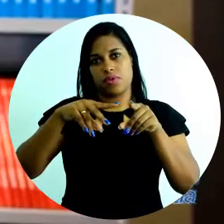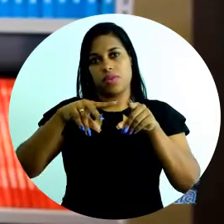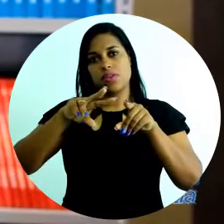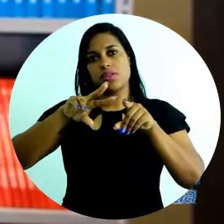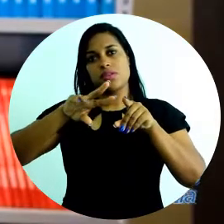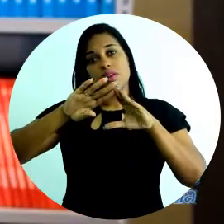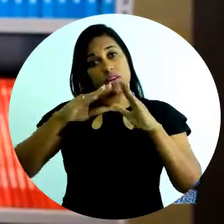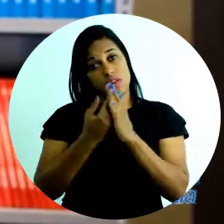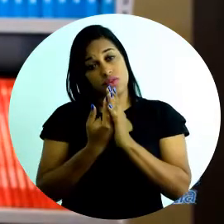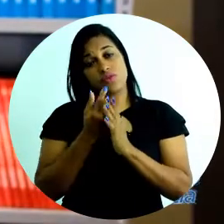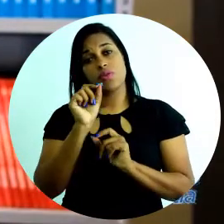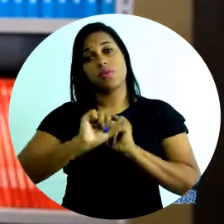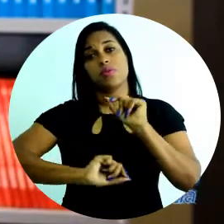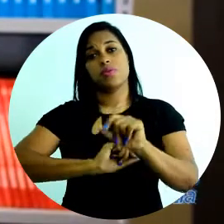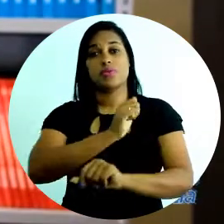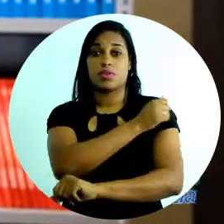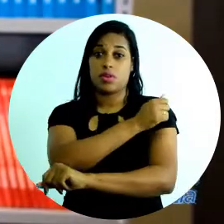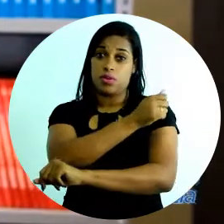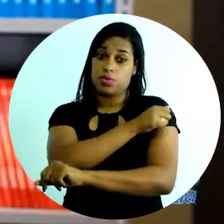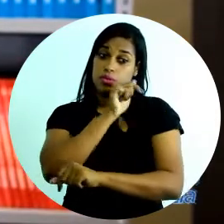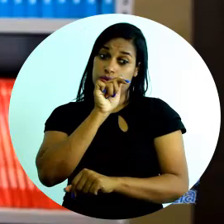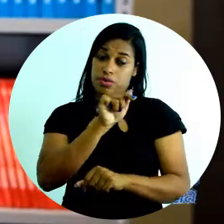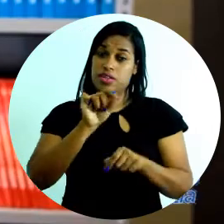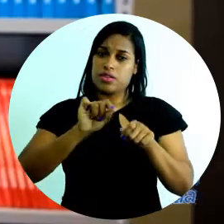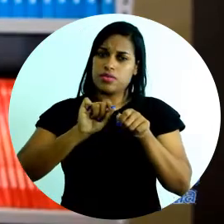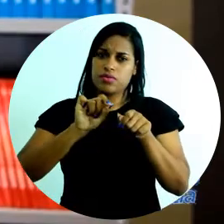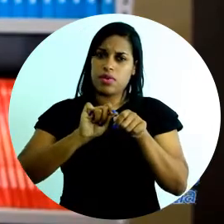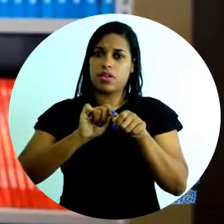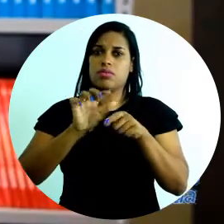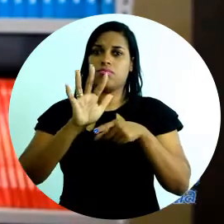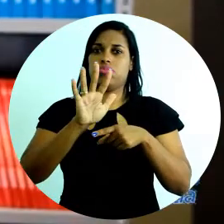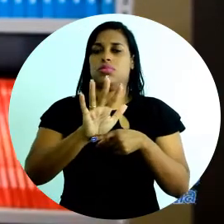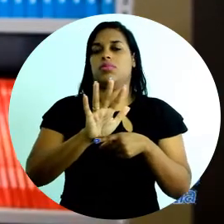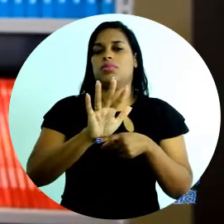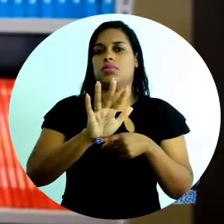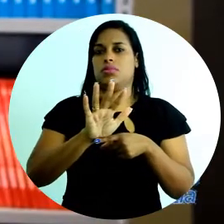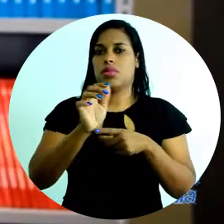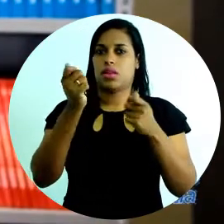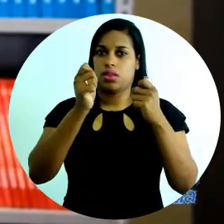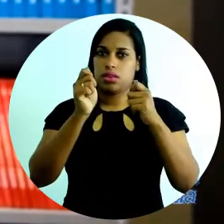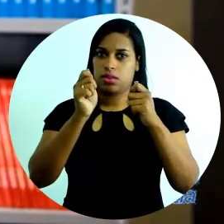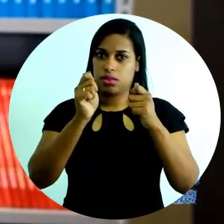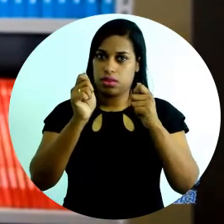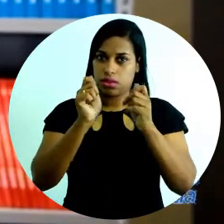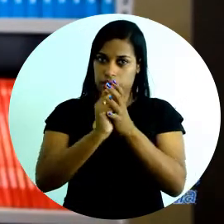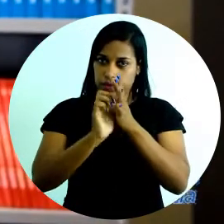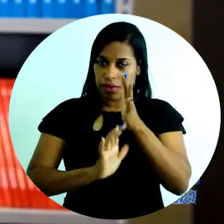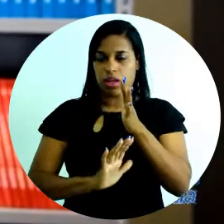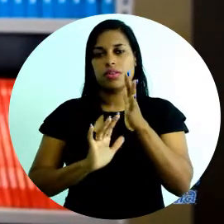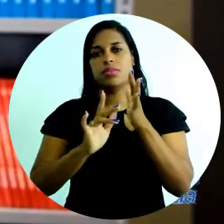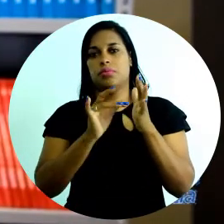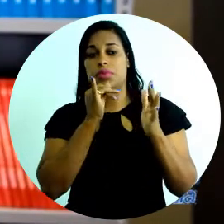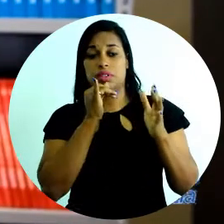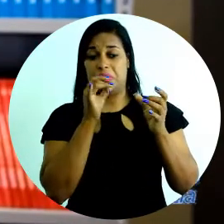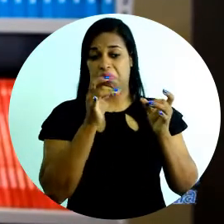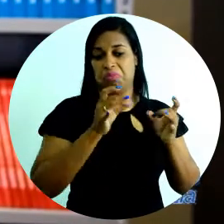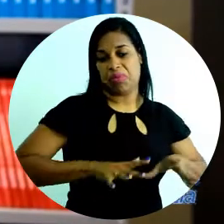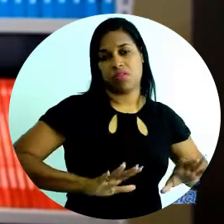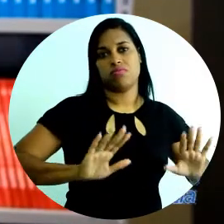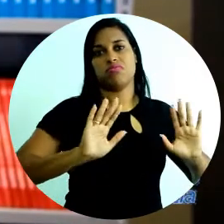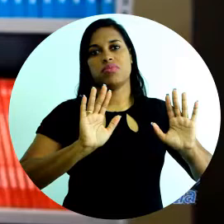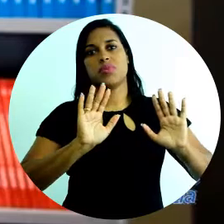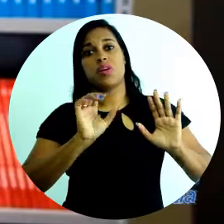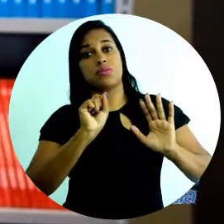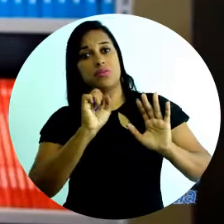tem surtido mais efeitos são aquelas onde os alunos eles são de fato protagonistas do processo. Então a gente não pode deixar, se nós